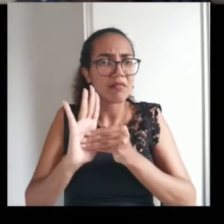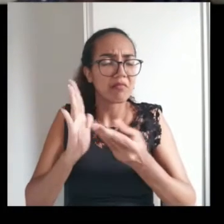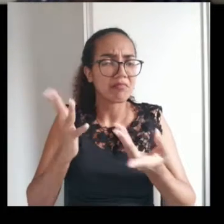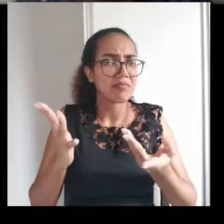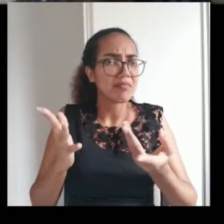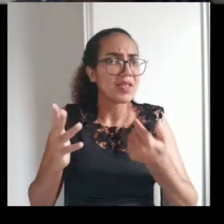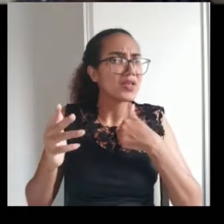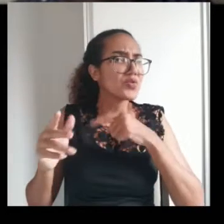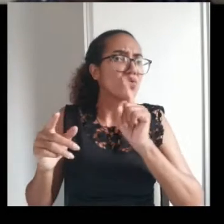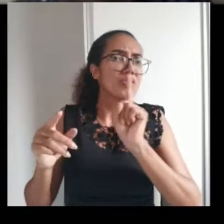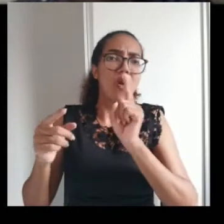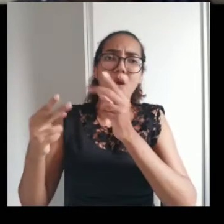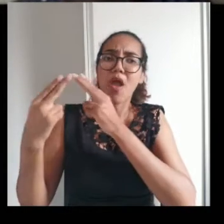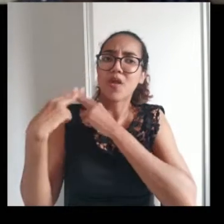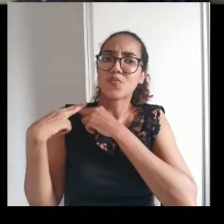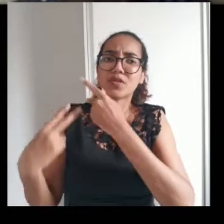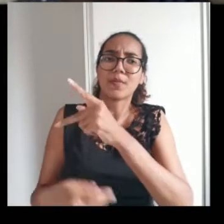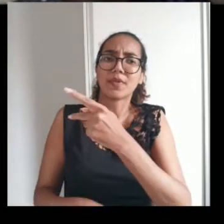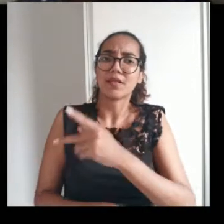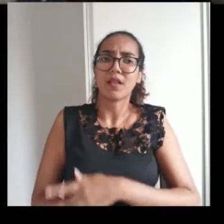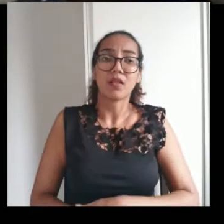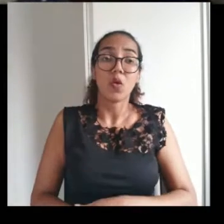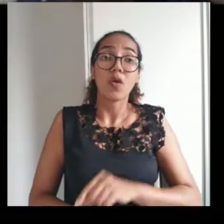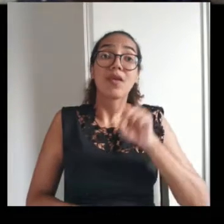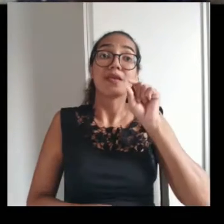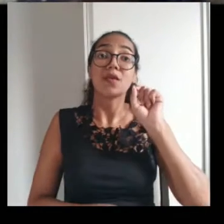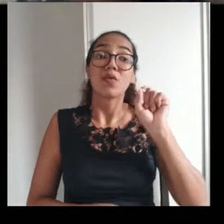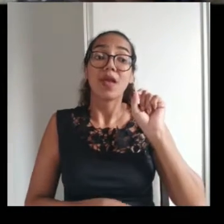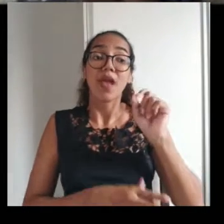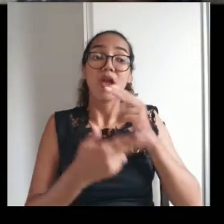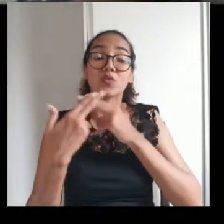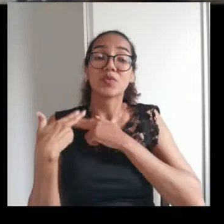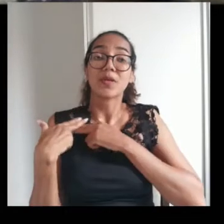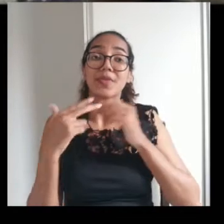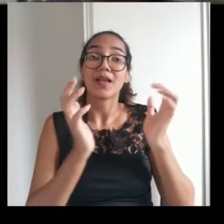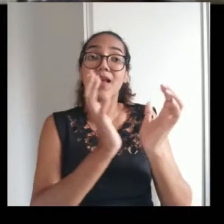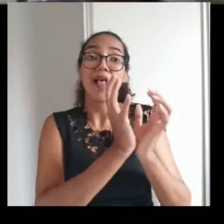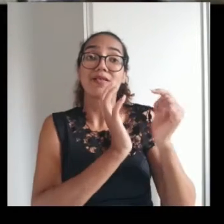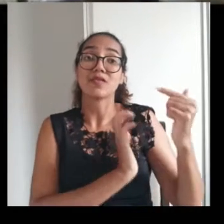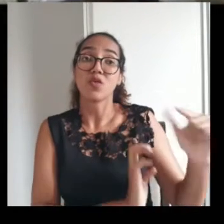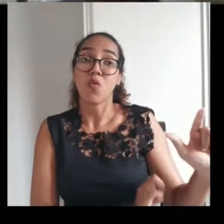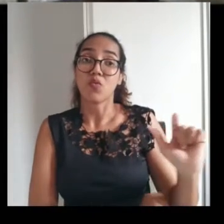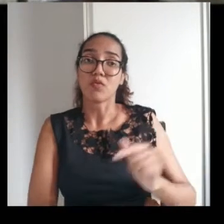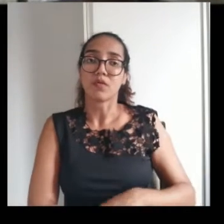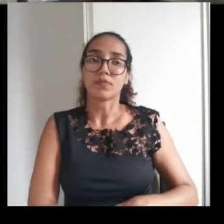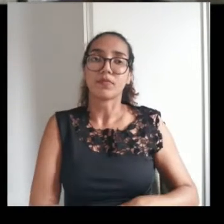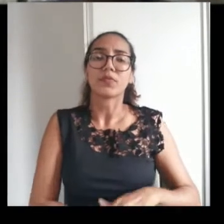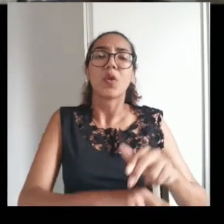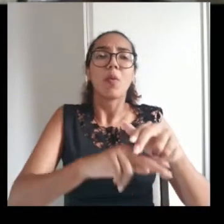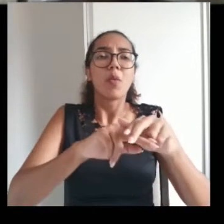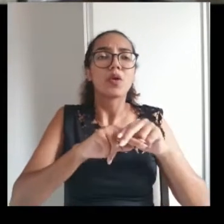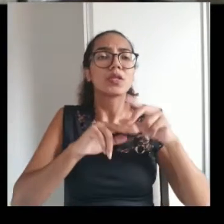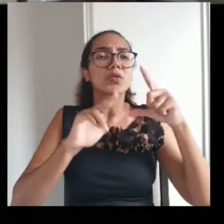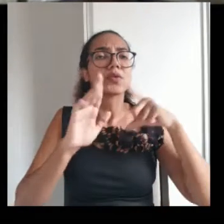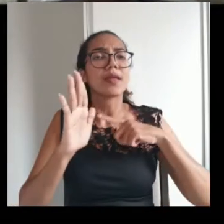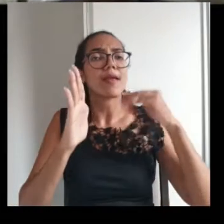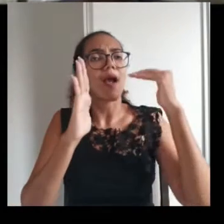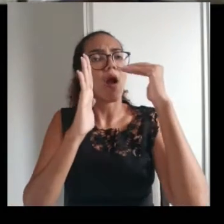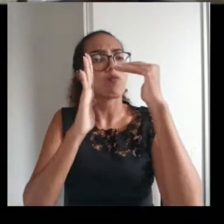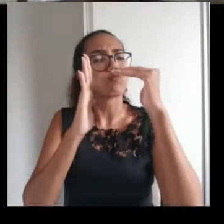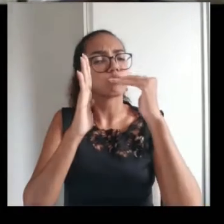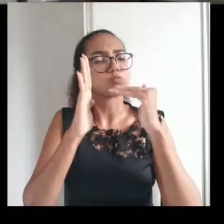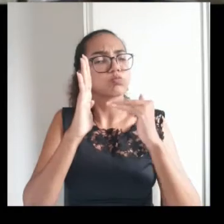certo? Isso é a responsabilidade de uma outra classe. Então, é aí onde entra essa questão das camadas, né? Nesse caso